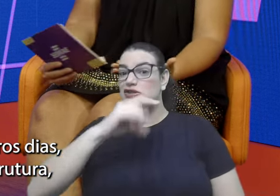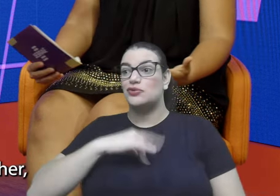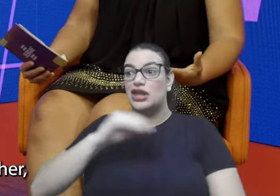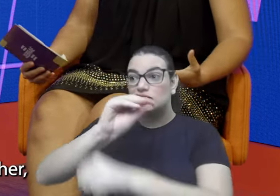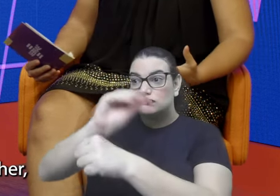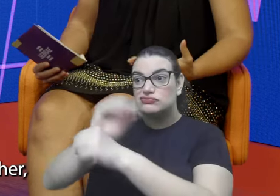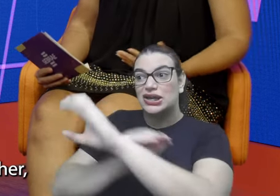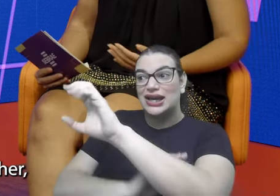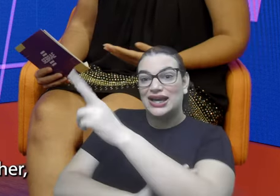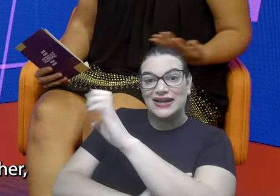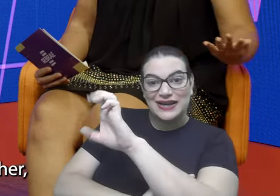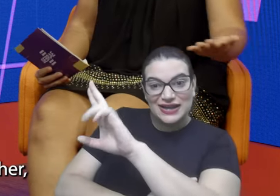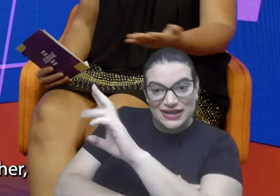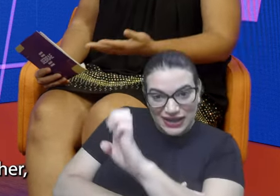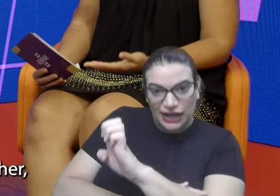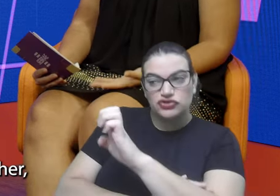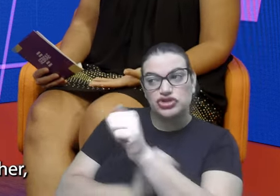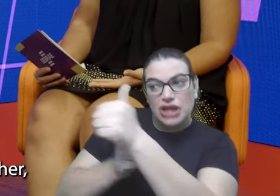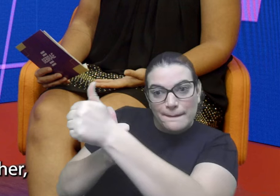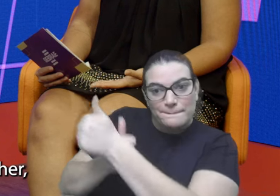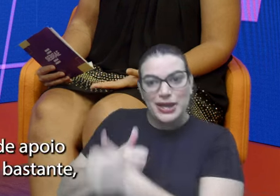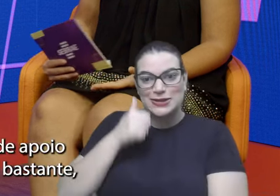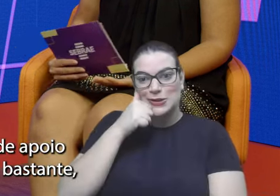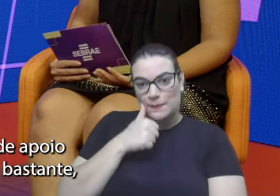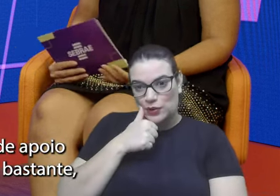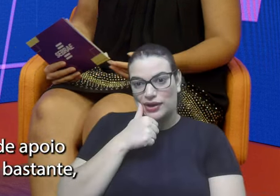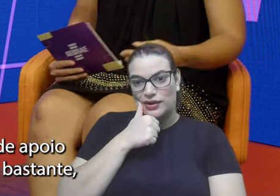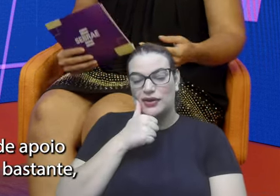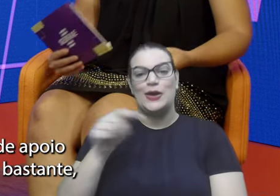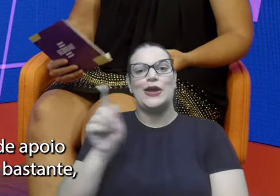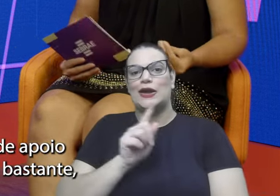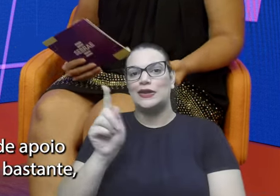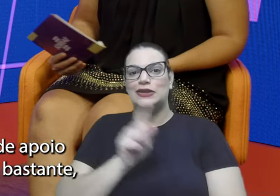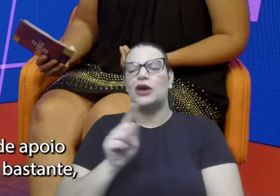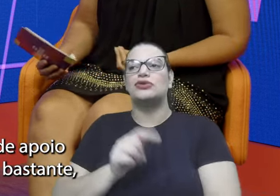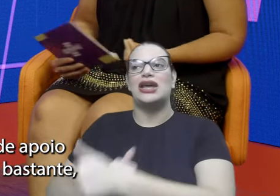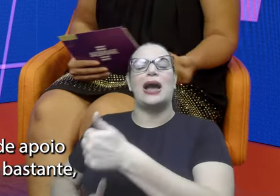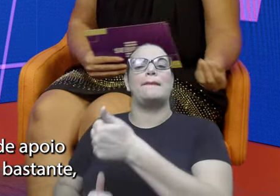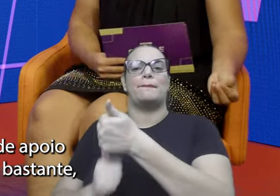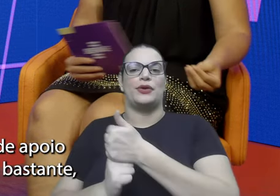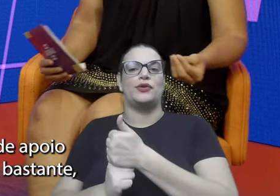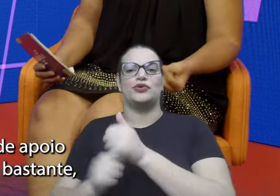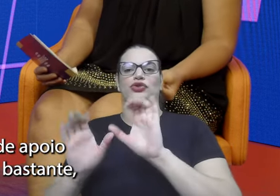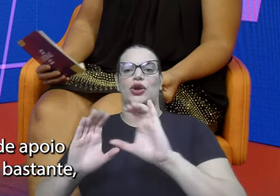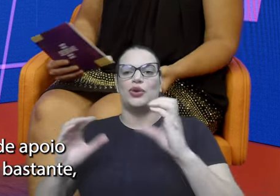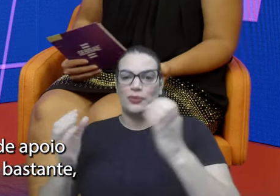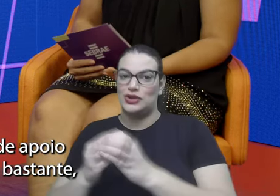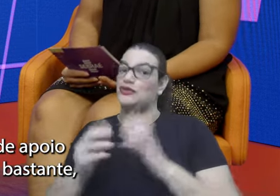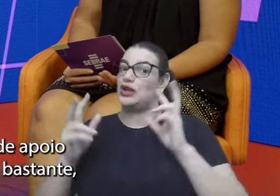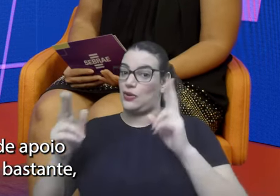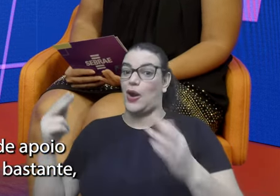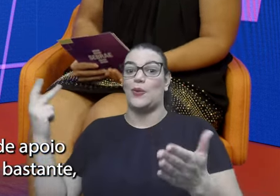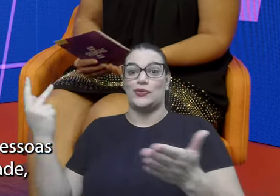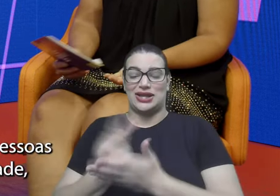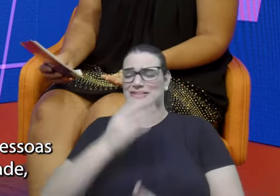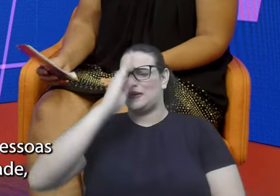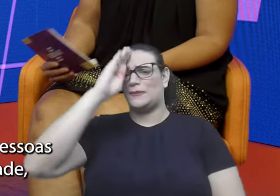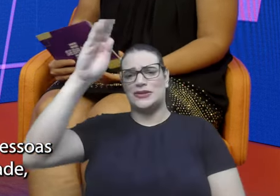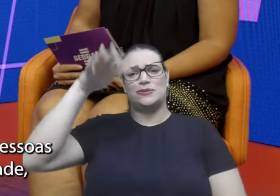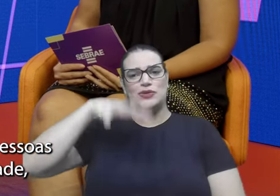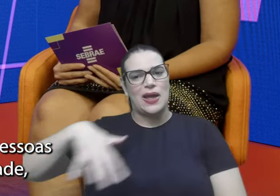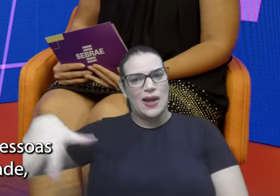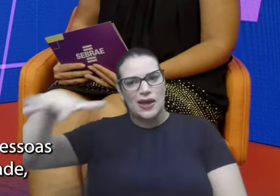infraestrutura que está ao redor dessa mulher e não apenas contar com a rede de apoio da sua comunidade que acontece bastante